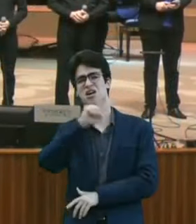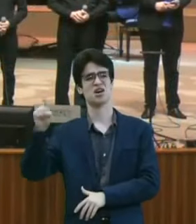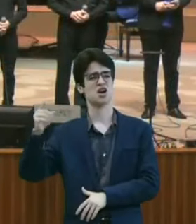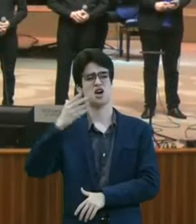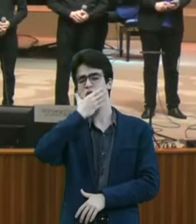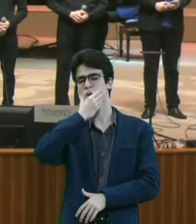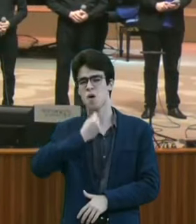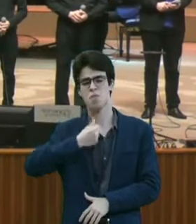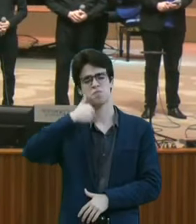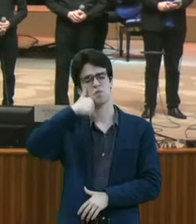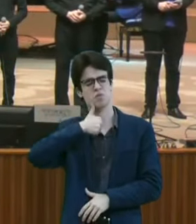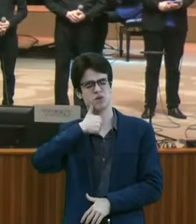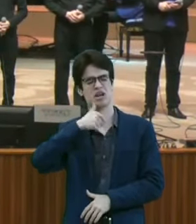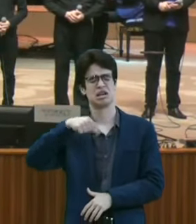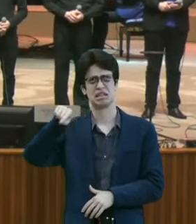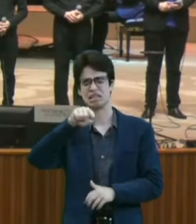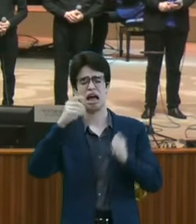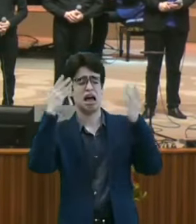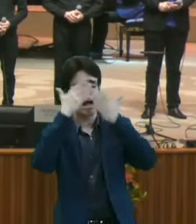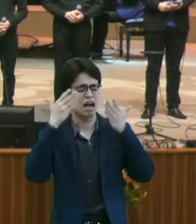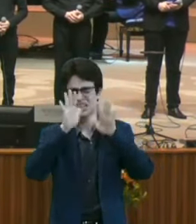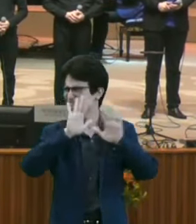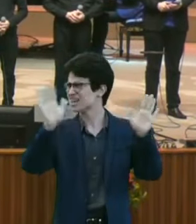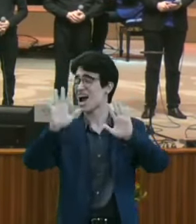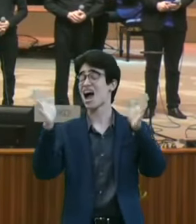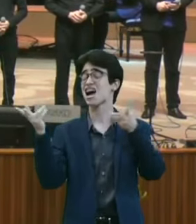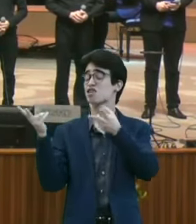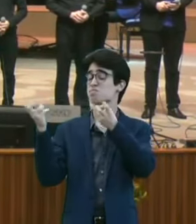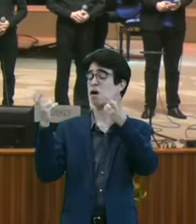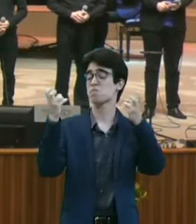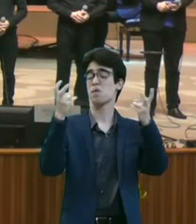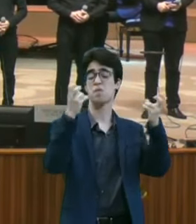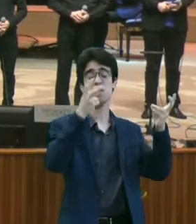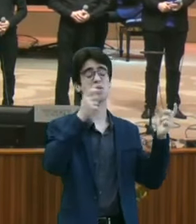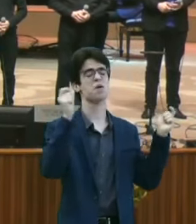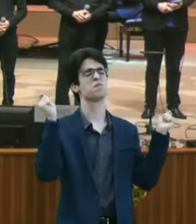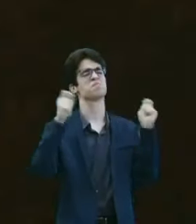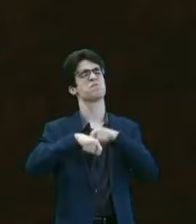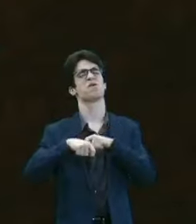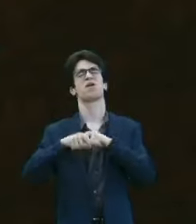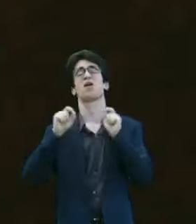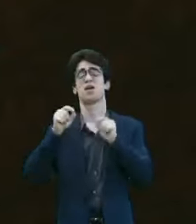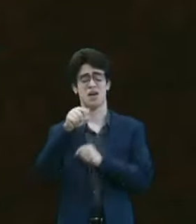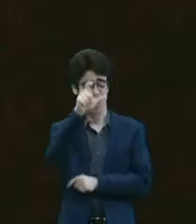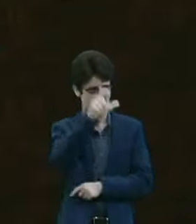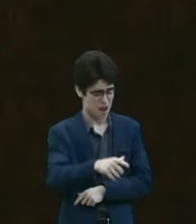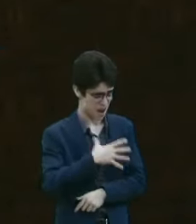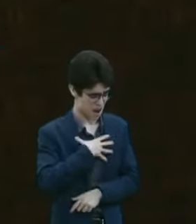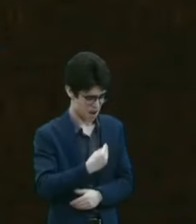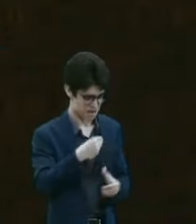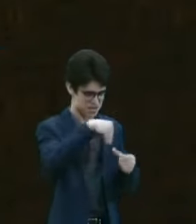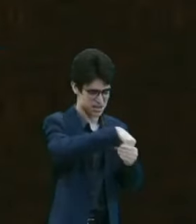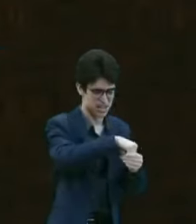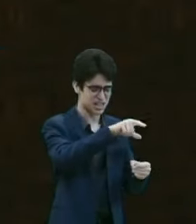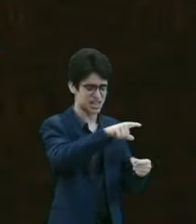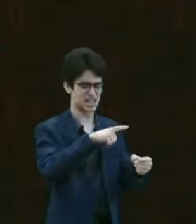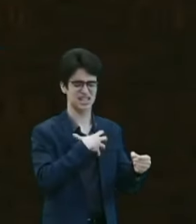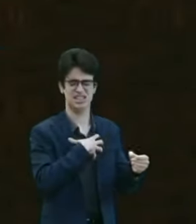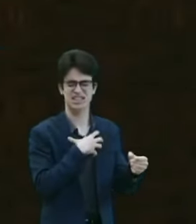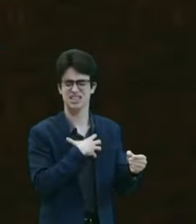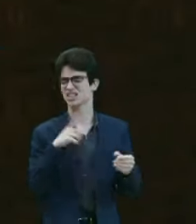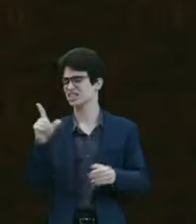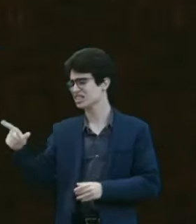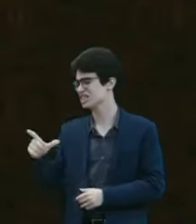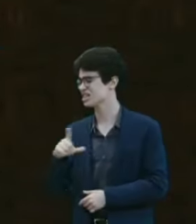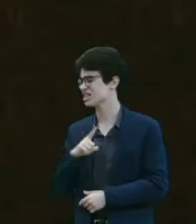mulheres, tira a cegueira, para que eles possam enxergar o que se passa no coração do filho, o que se passa no coração do